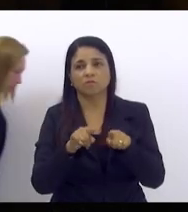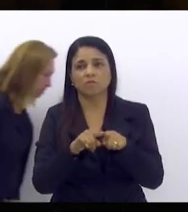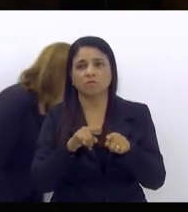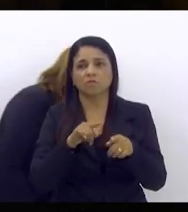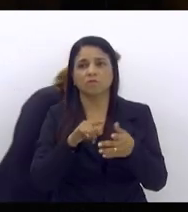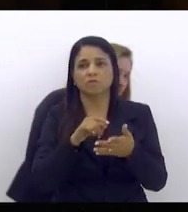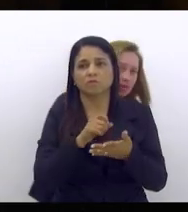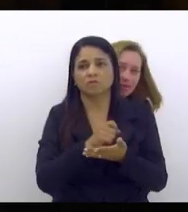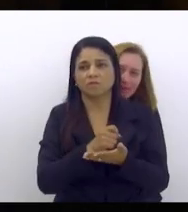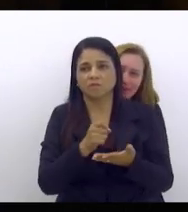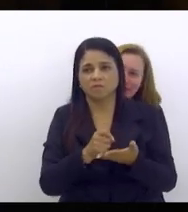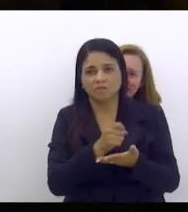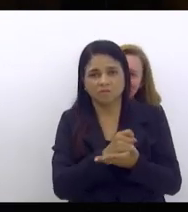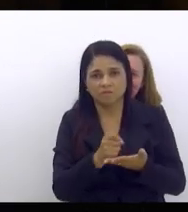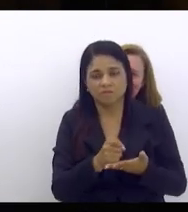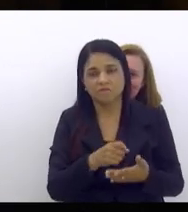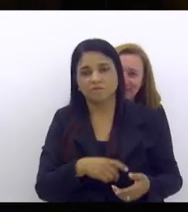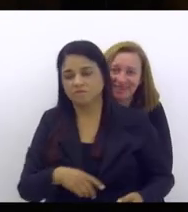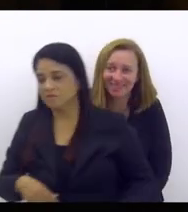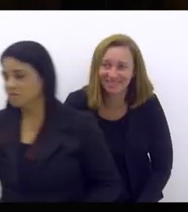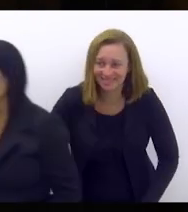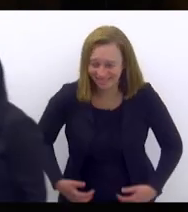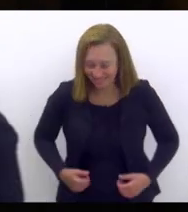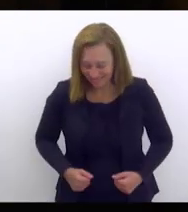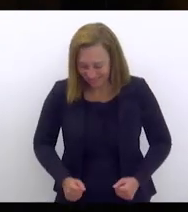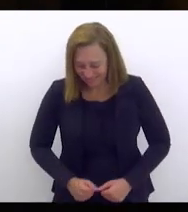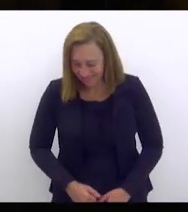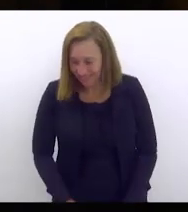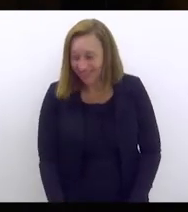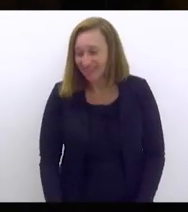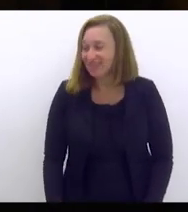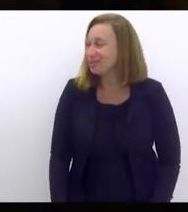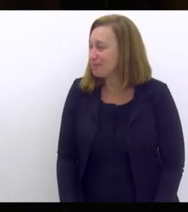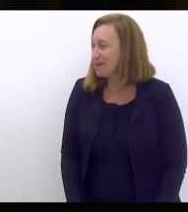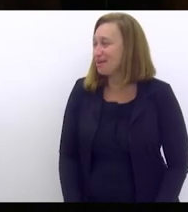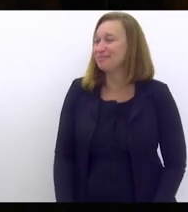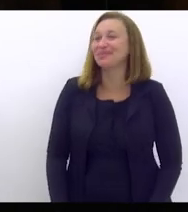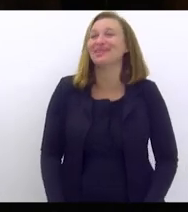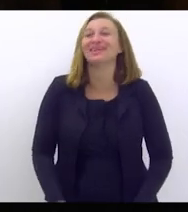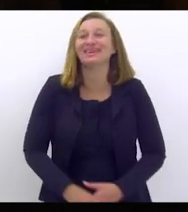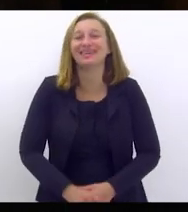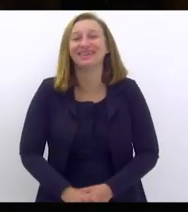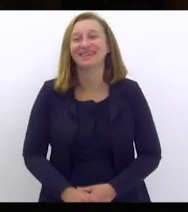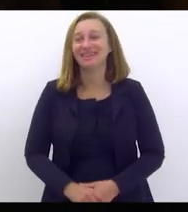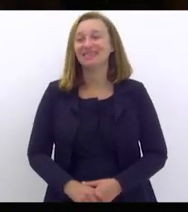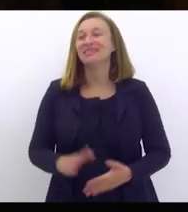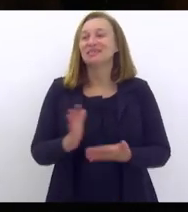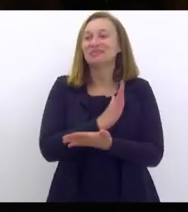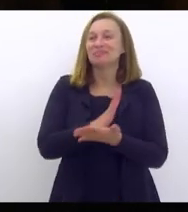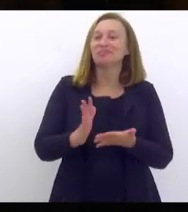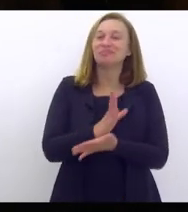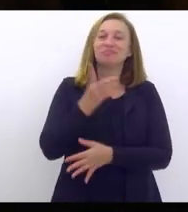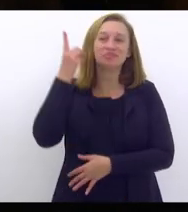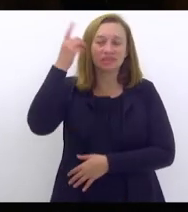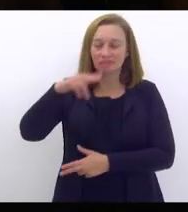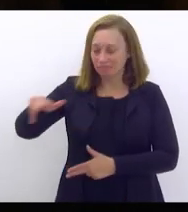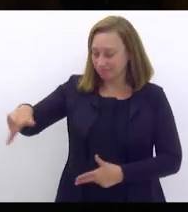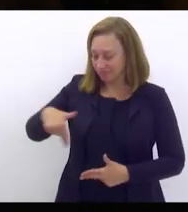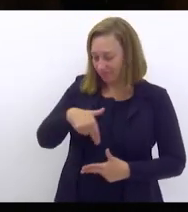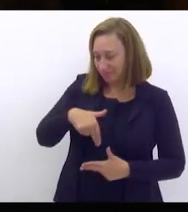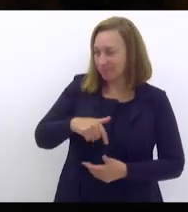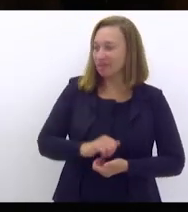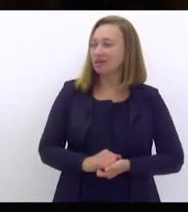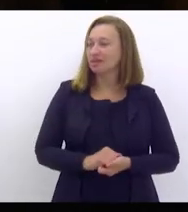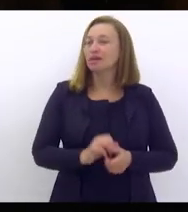fatos, de verdade, contra fatos não há argumentos. Vejo alguns deputados, inclusive, subir essa tribuna